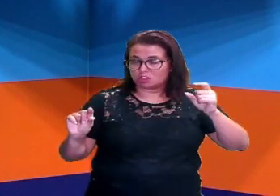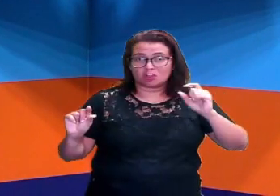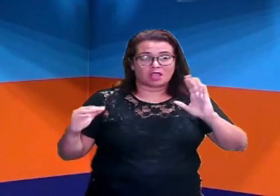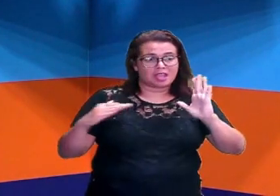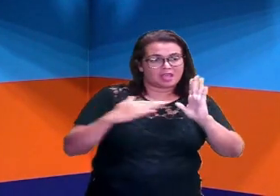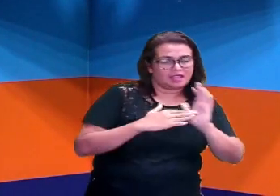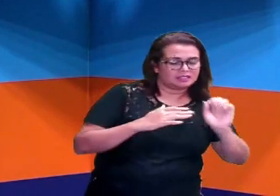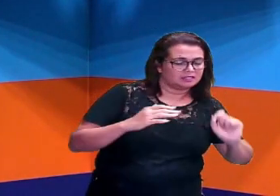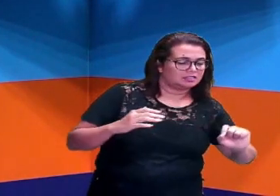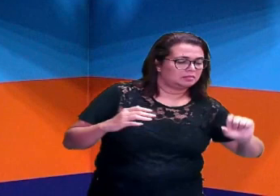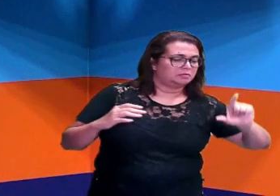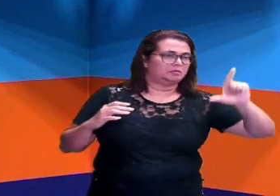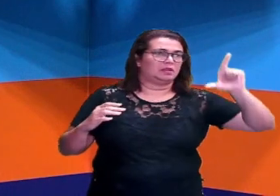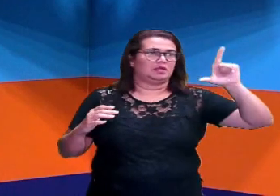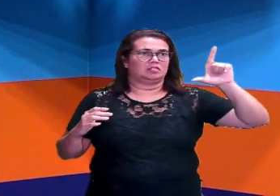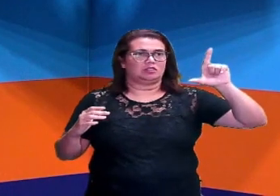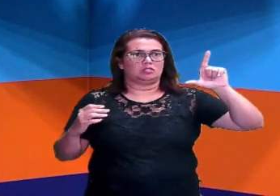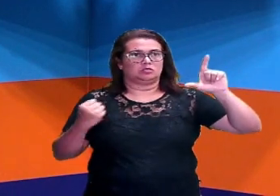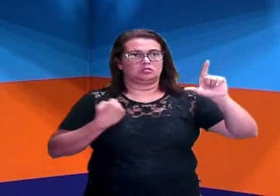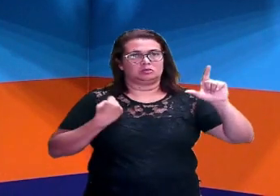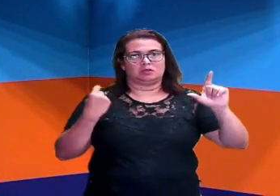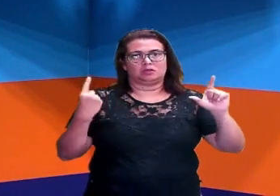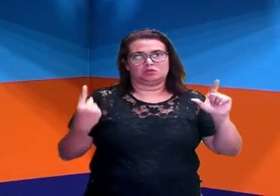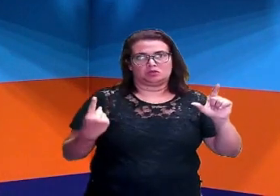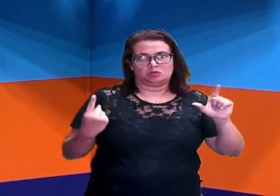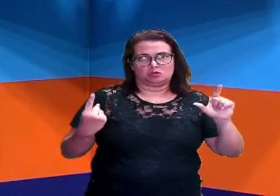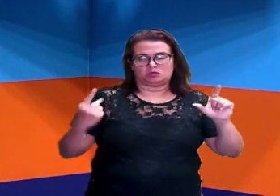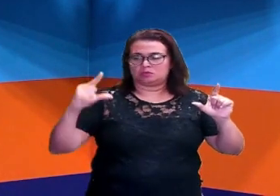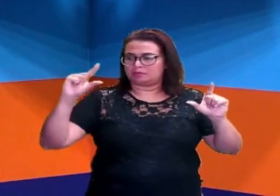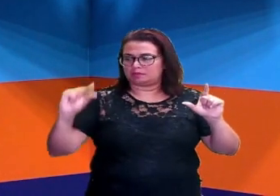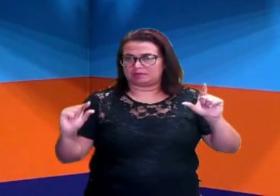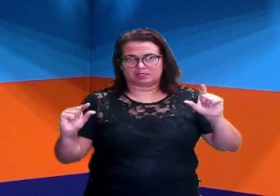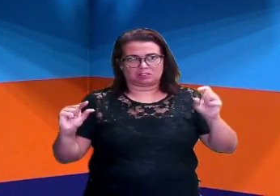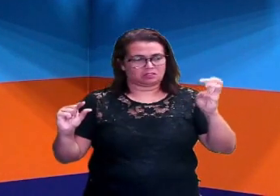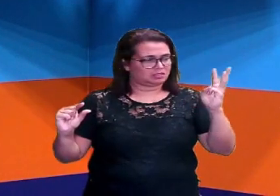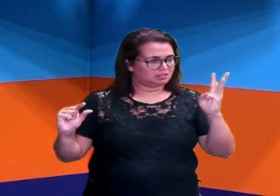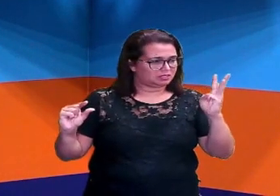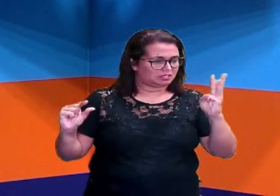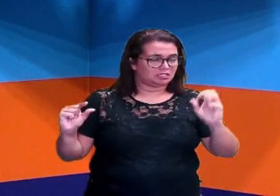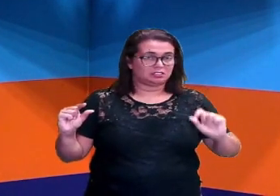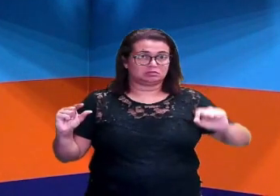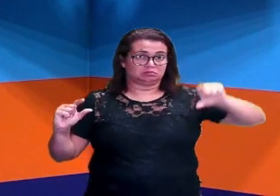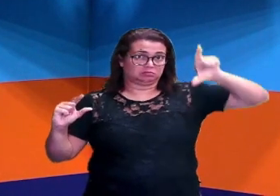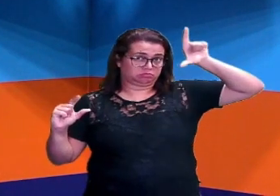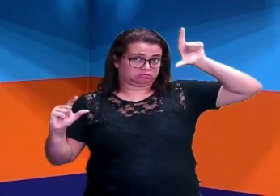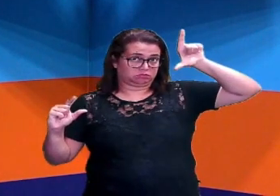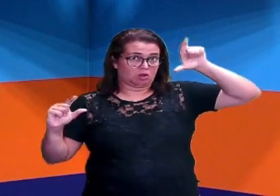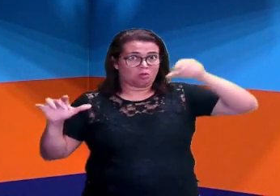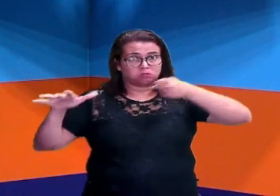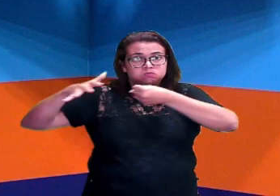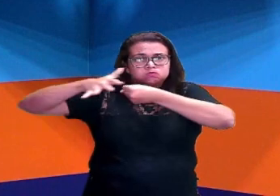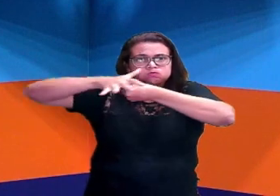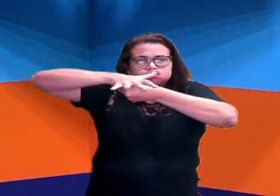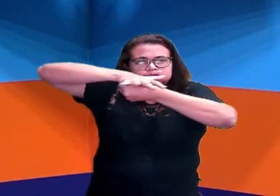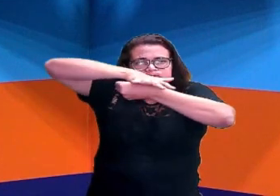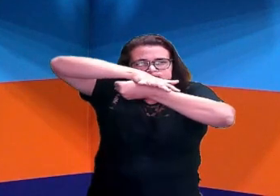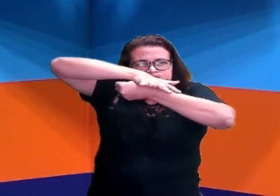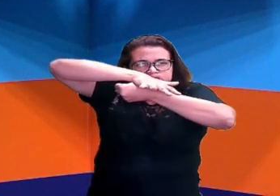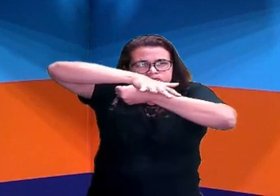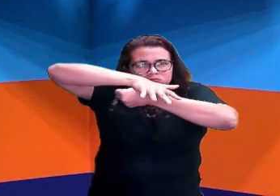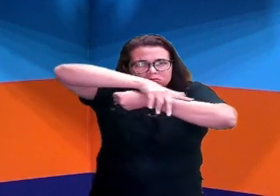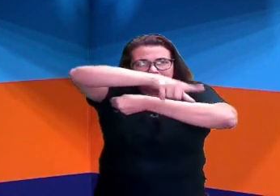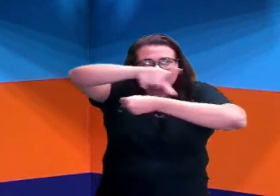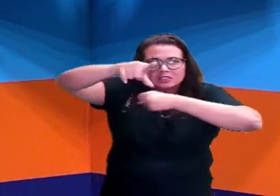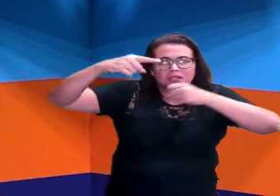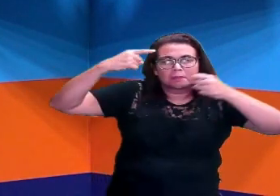e 3, sendo 1 para menos cheio e 3 para o mais cheio, tá? Então vai pensando aí, ele quer que a